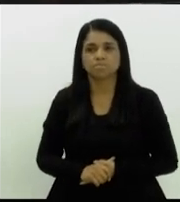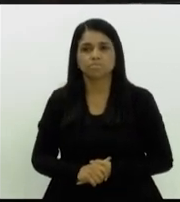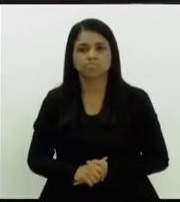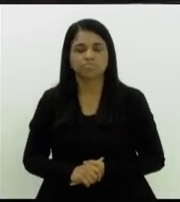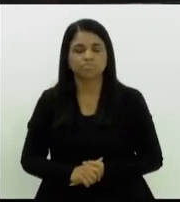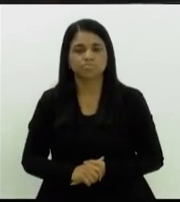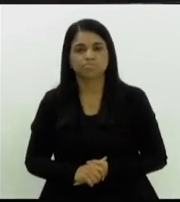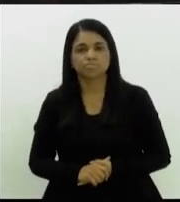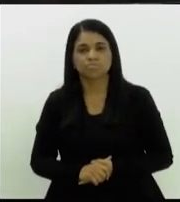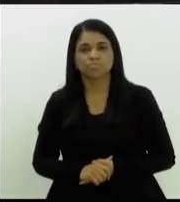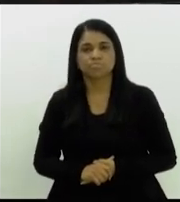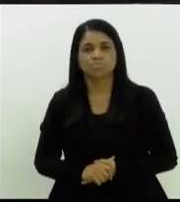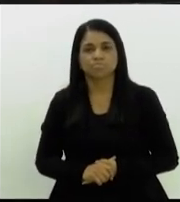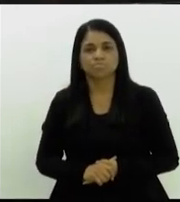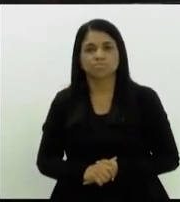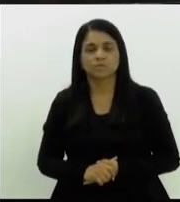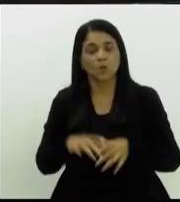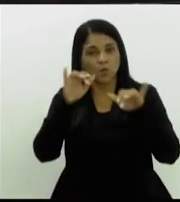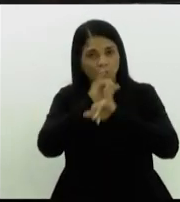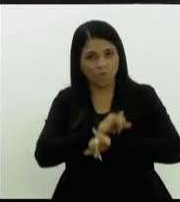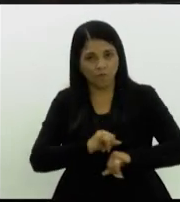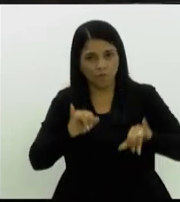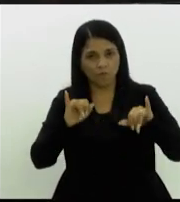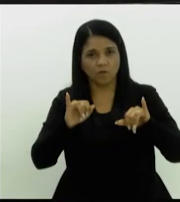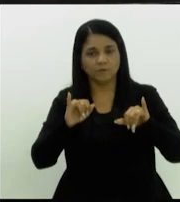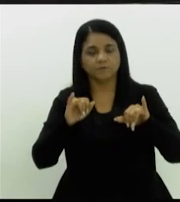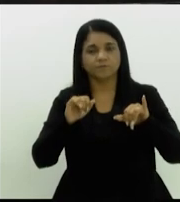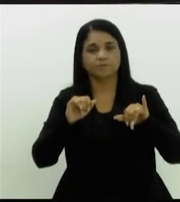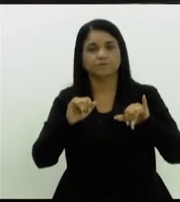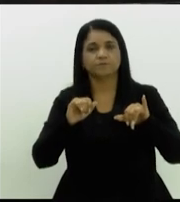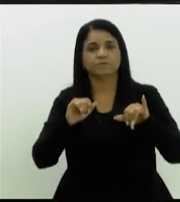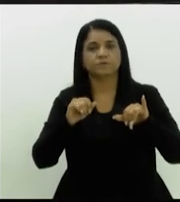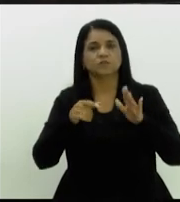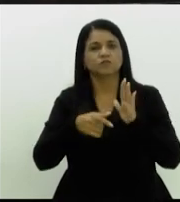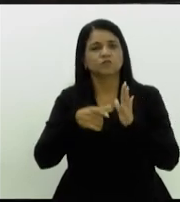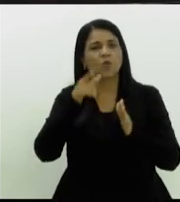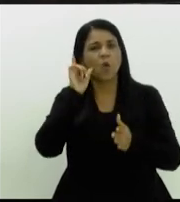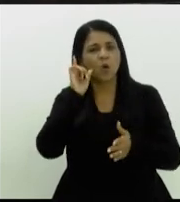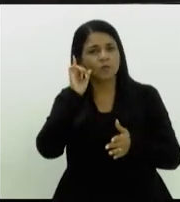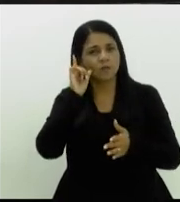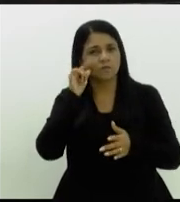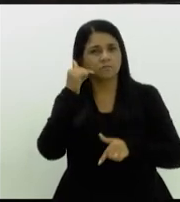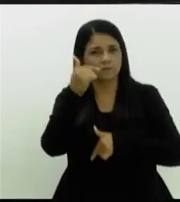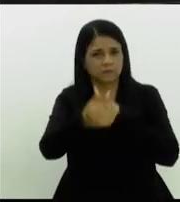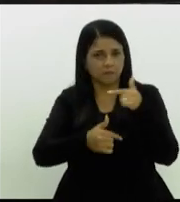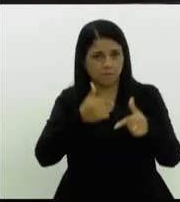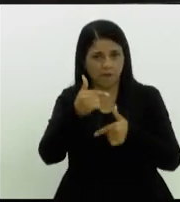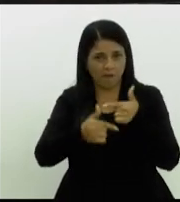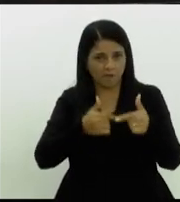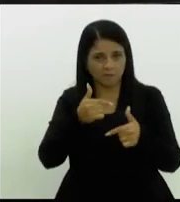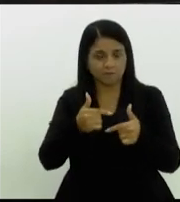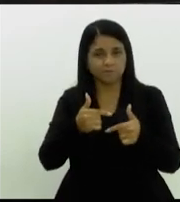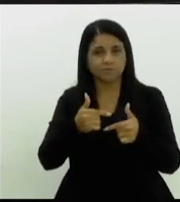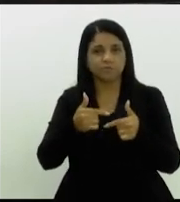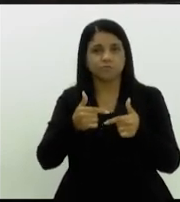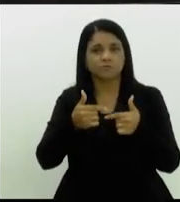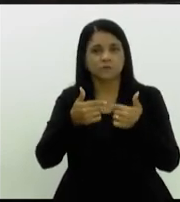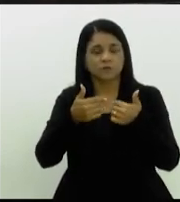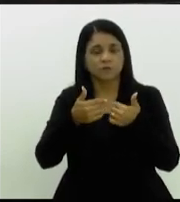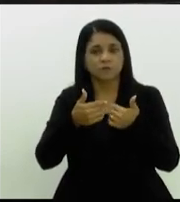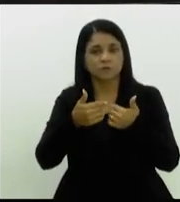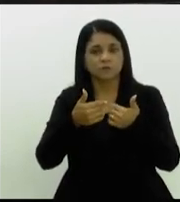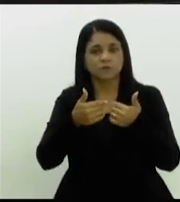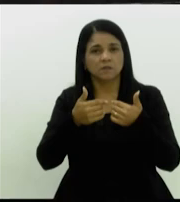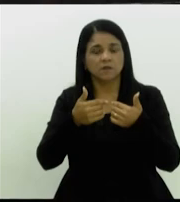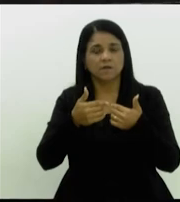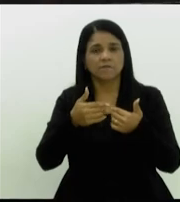é o informe da atividade que realizamos ontem, da frente, o lançamento da